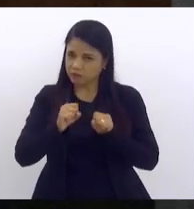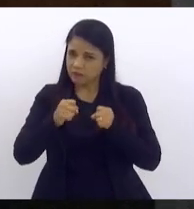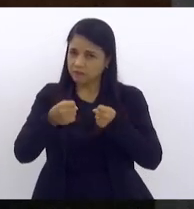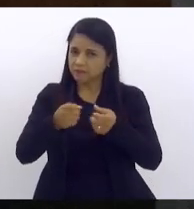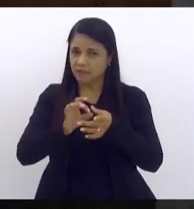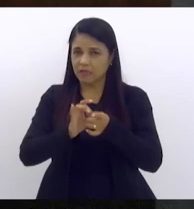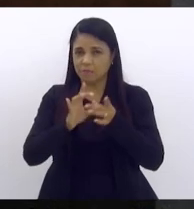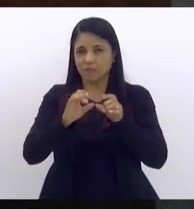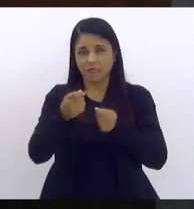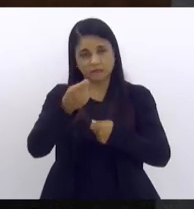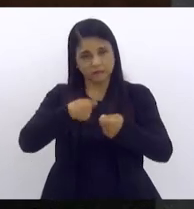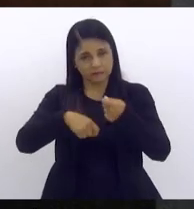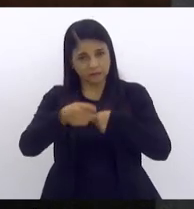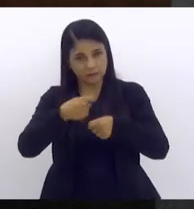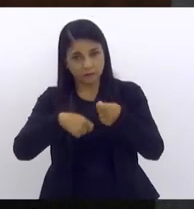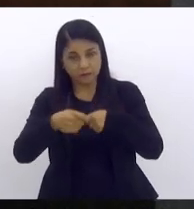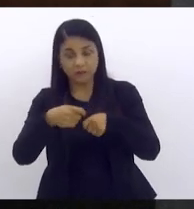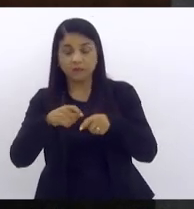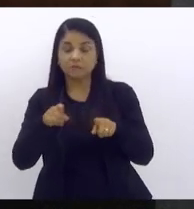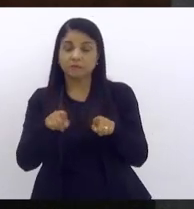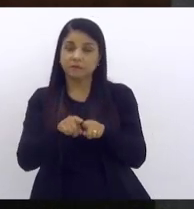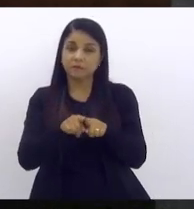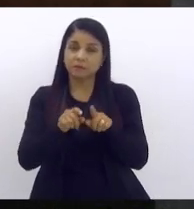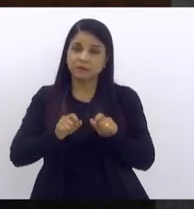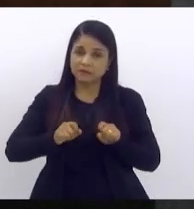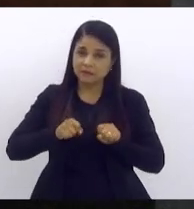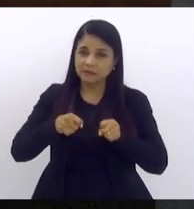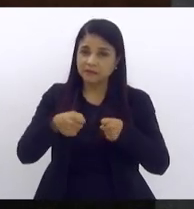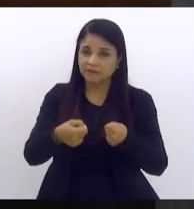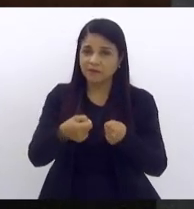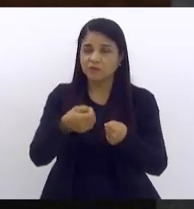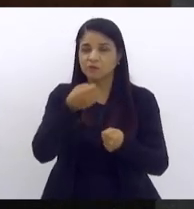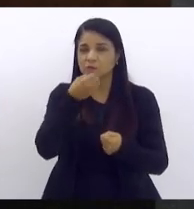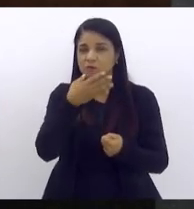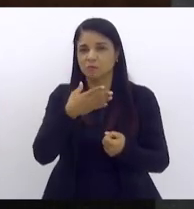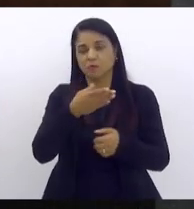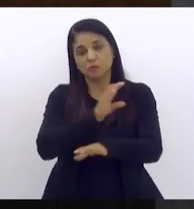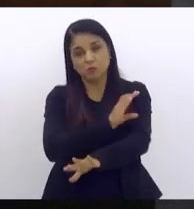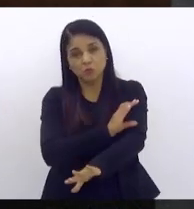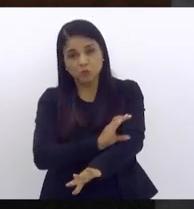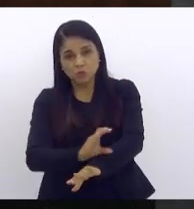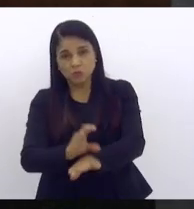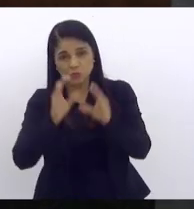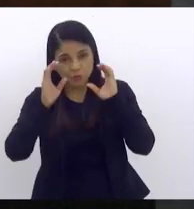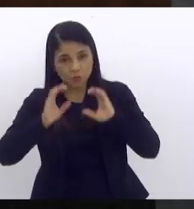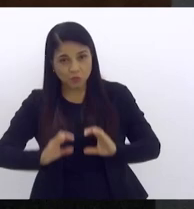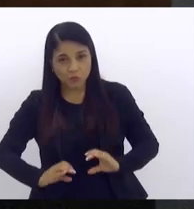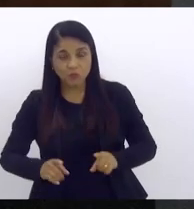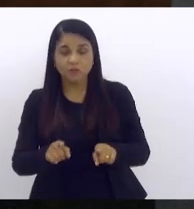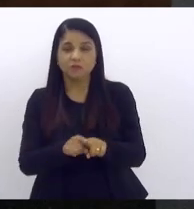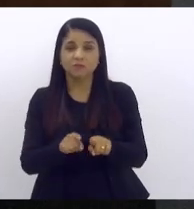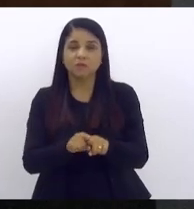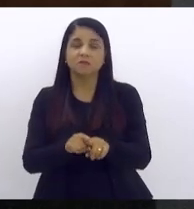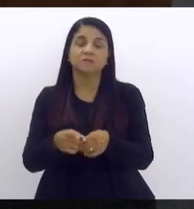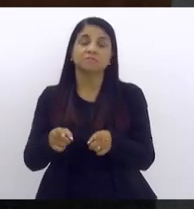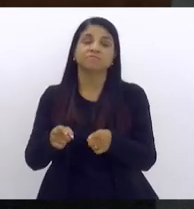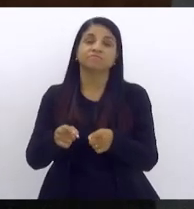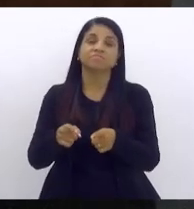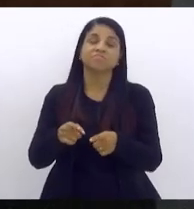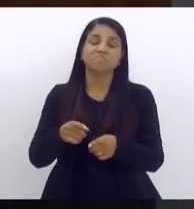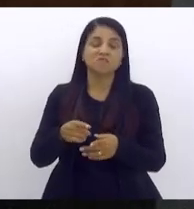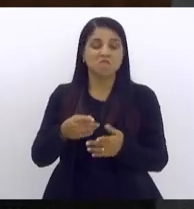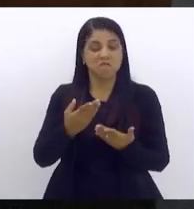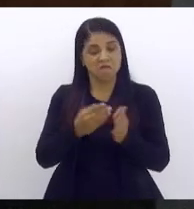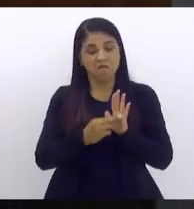economia, mas também defende os bons costumes. E, com certeza, o prefeito Eduardo Paes, com esse